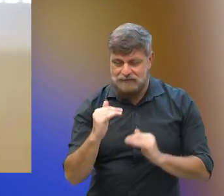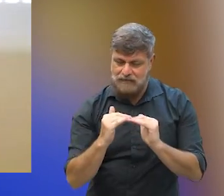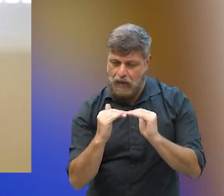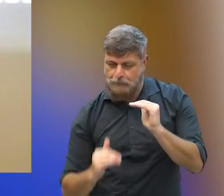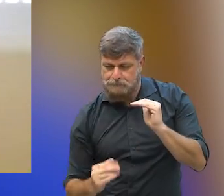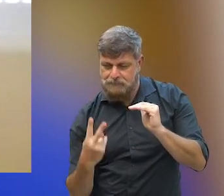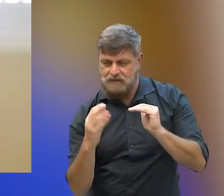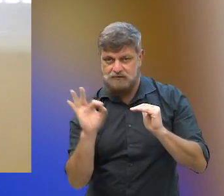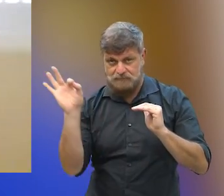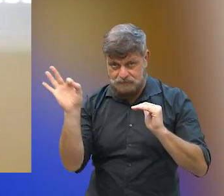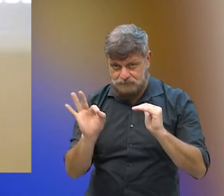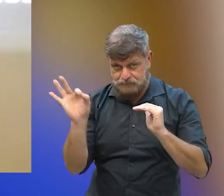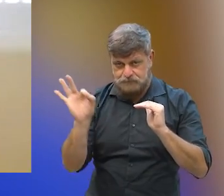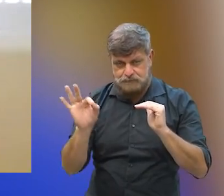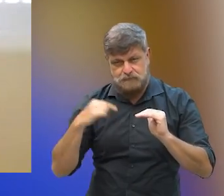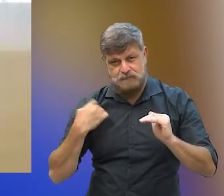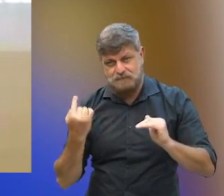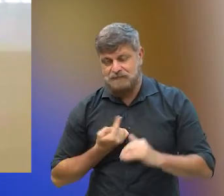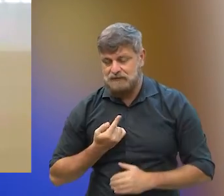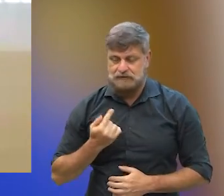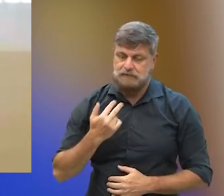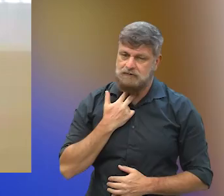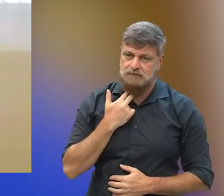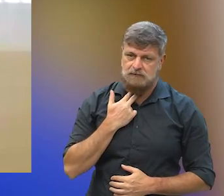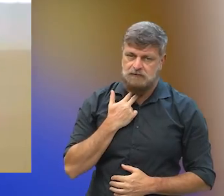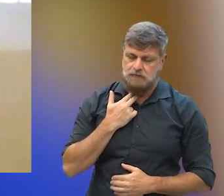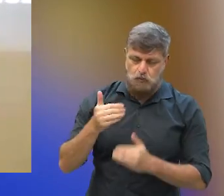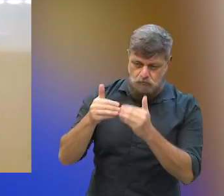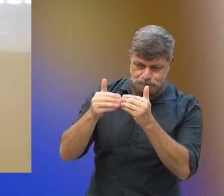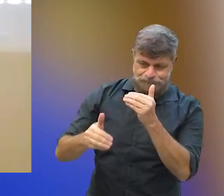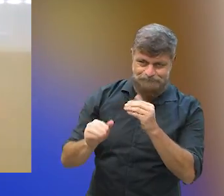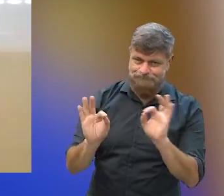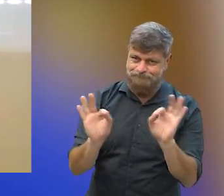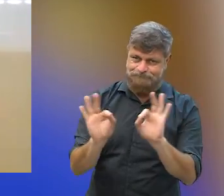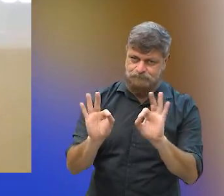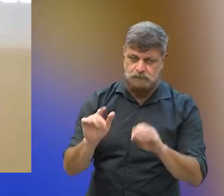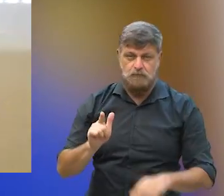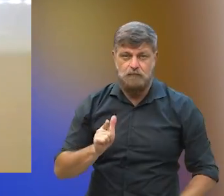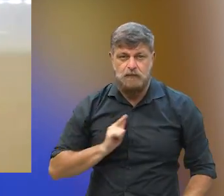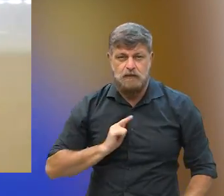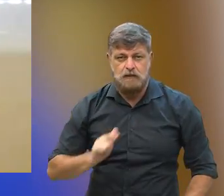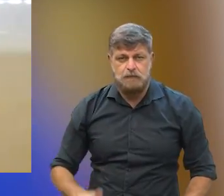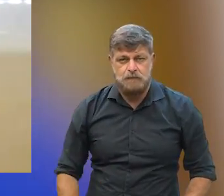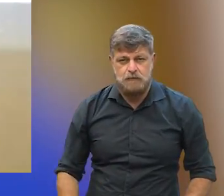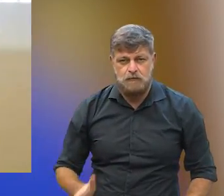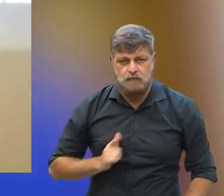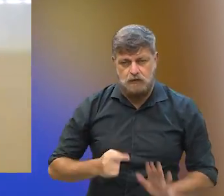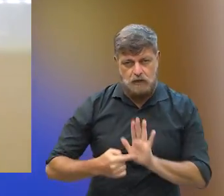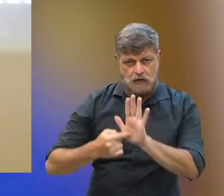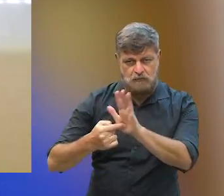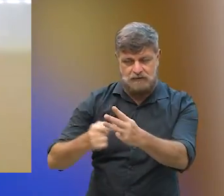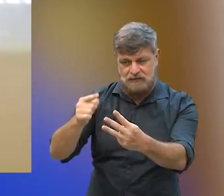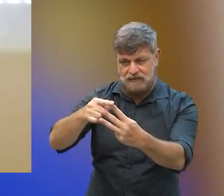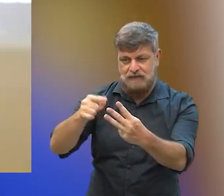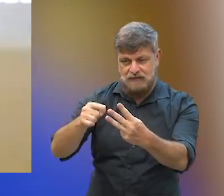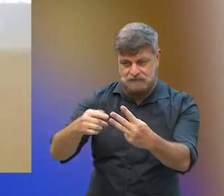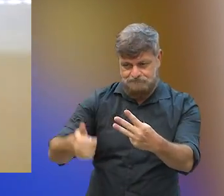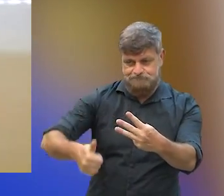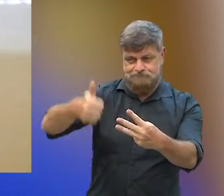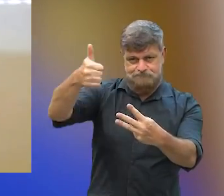de 20%, né, que a gente não considera ser o ideal. E os extremos, né, eu falei o extremo dos que estão